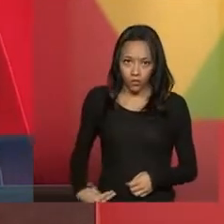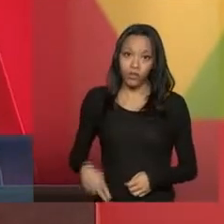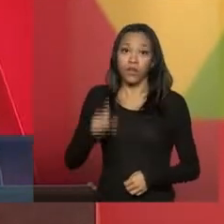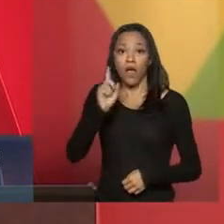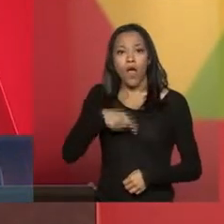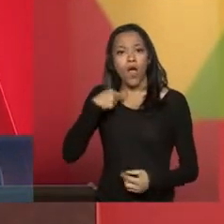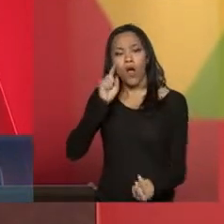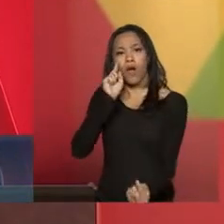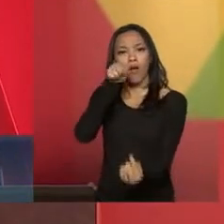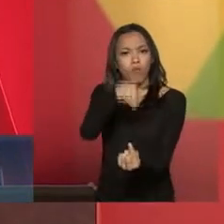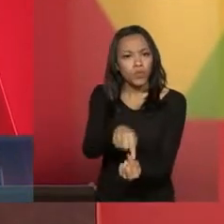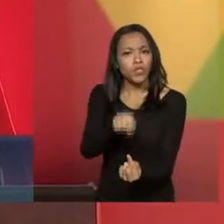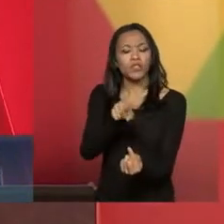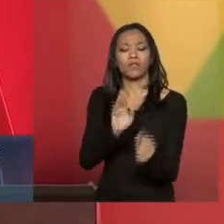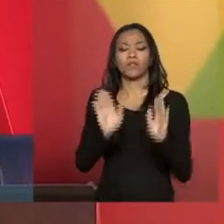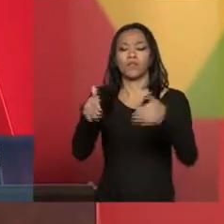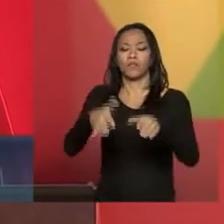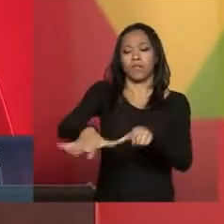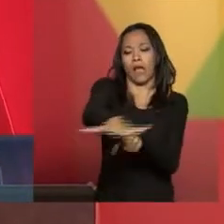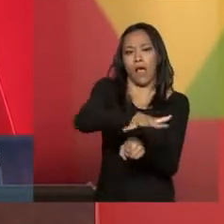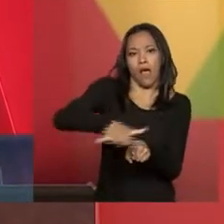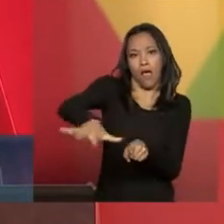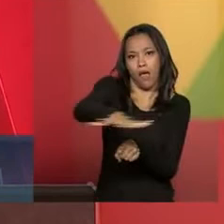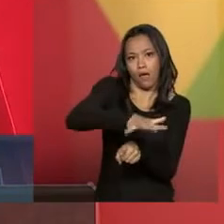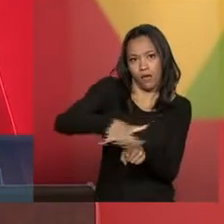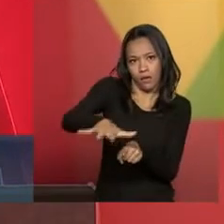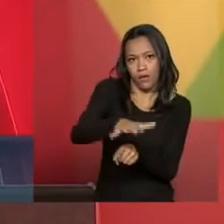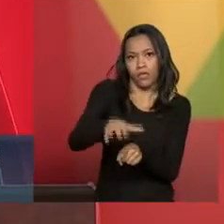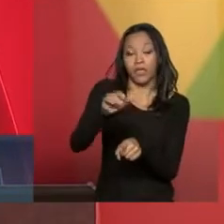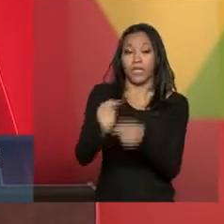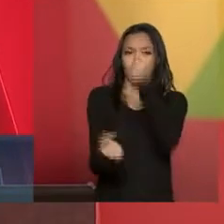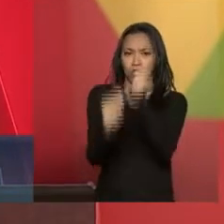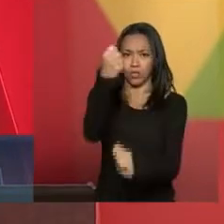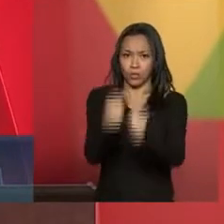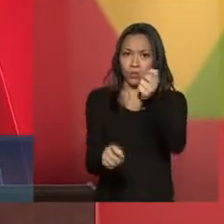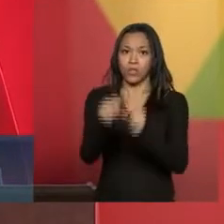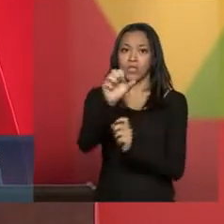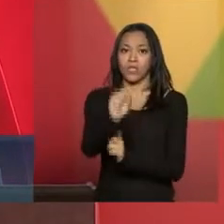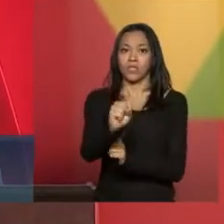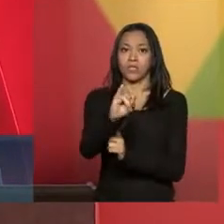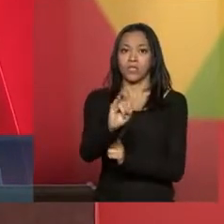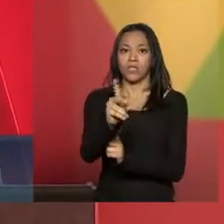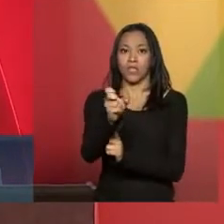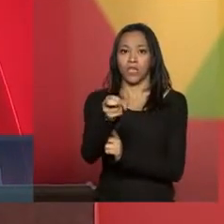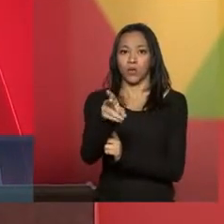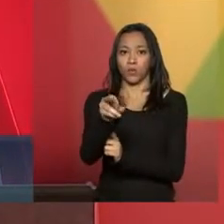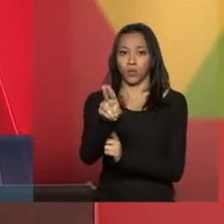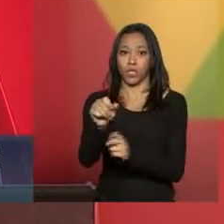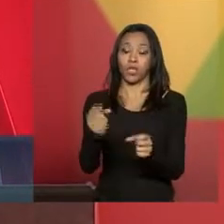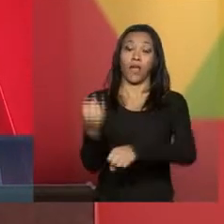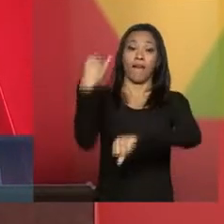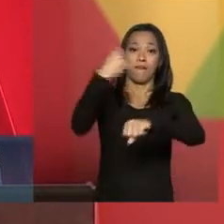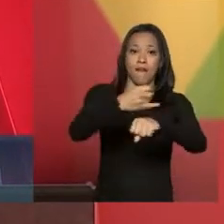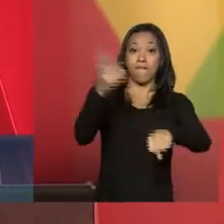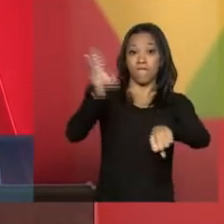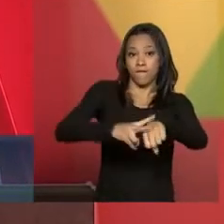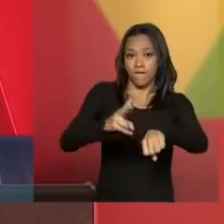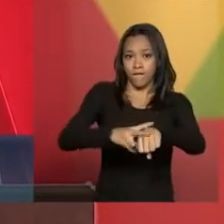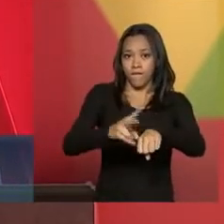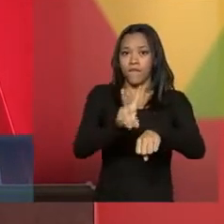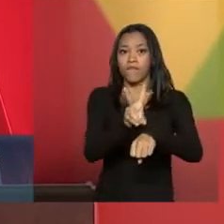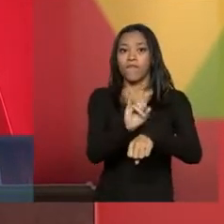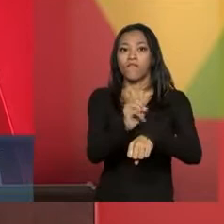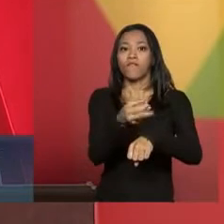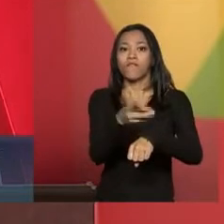para investimentos nas áreas de siderurgia, cimento, vidro, material de